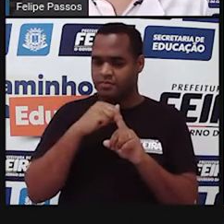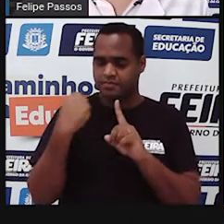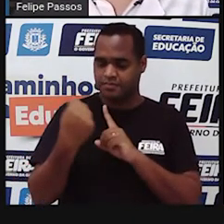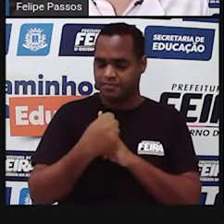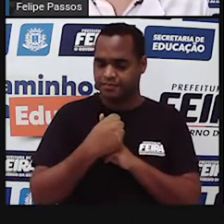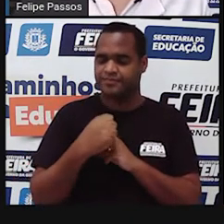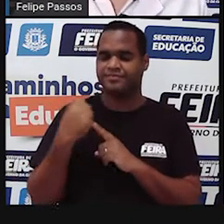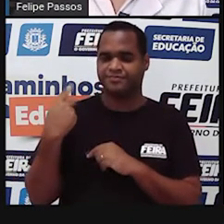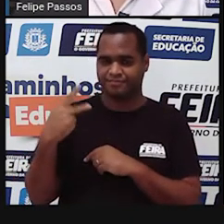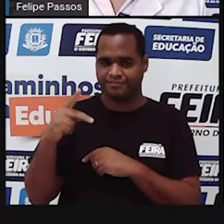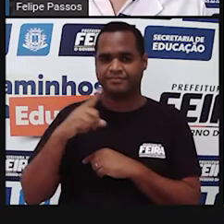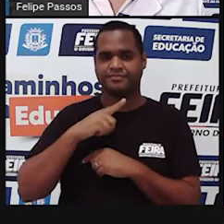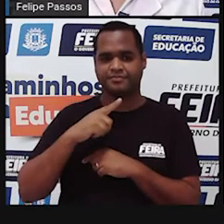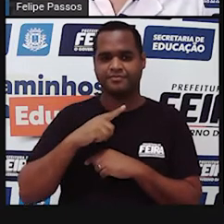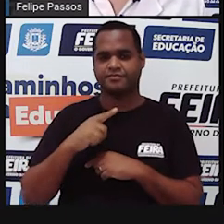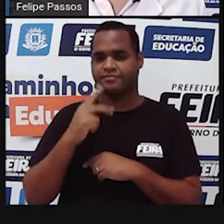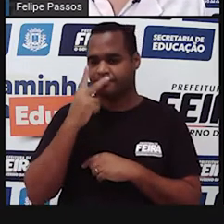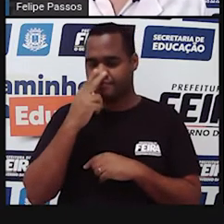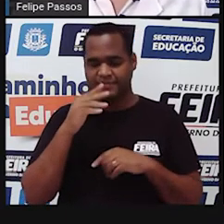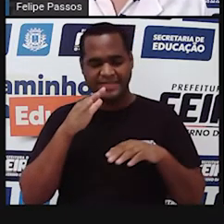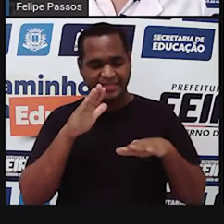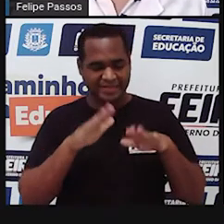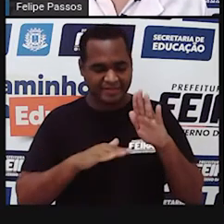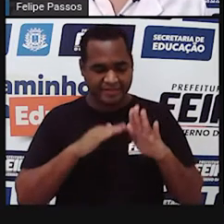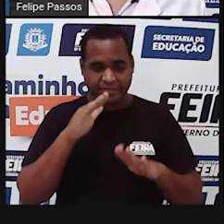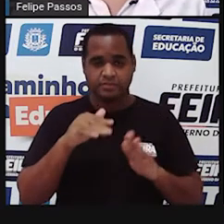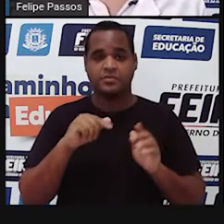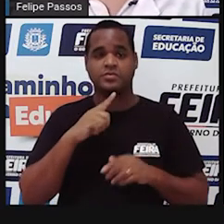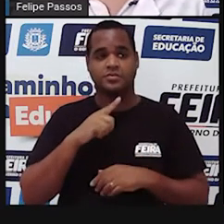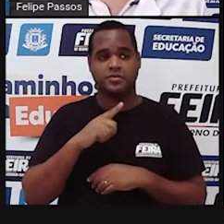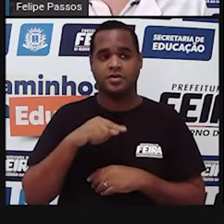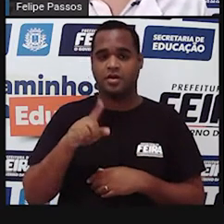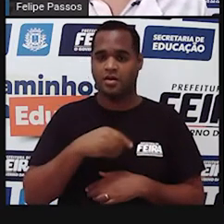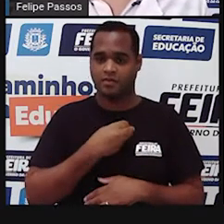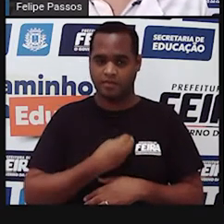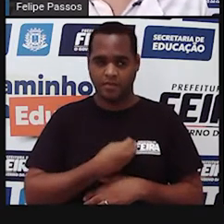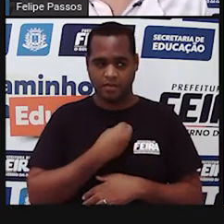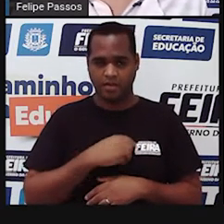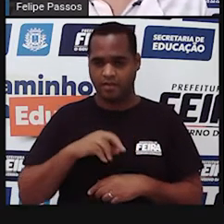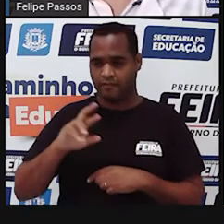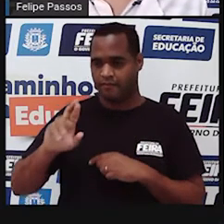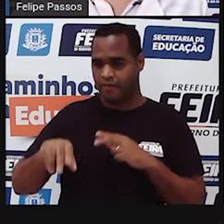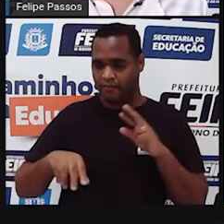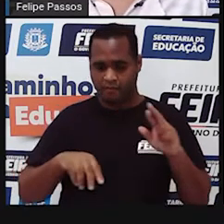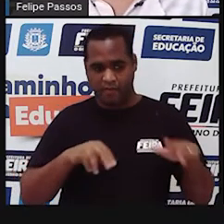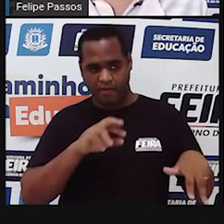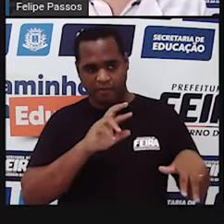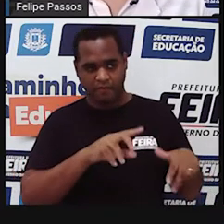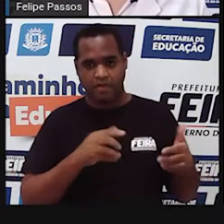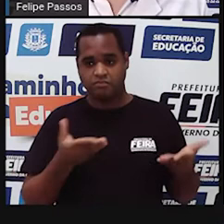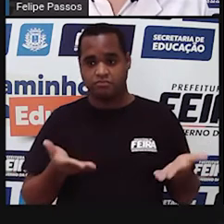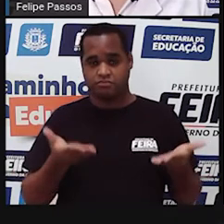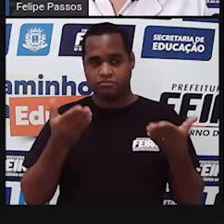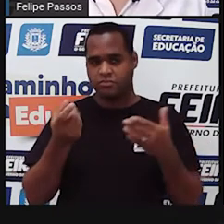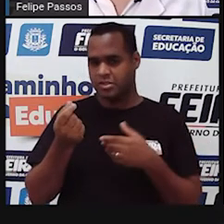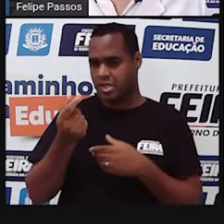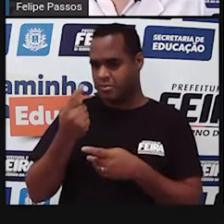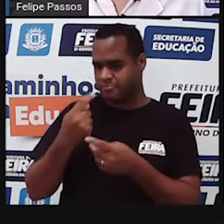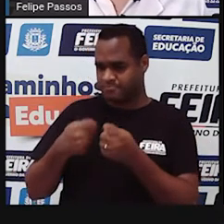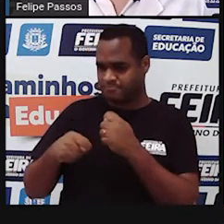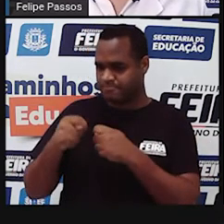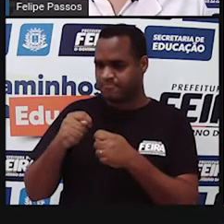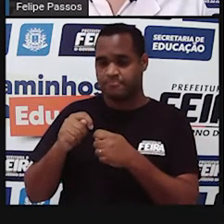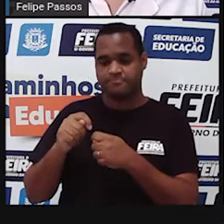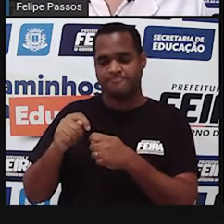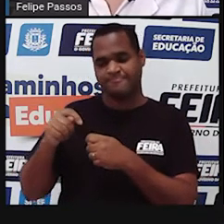né? A desigualdade, ela existe, e aí você tem classes mais privilegiadas, com mais recursos, e classes